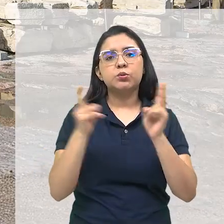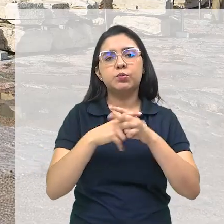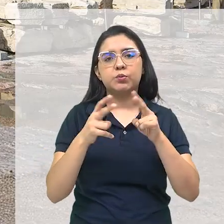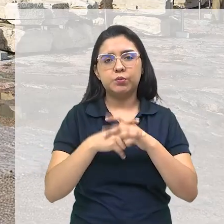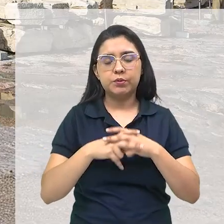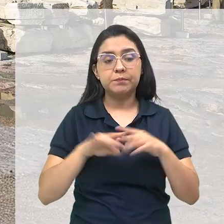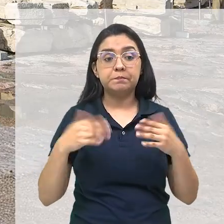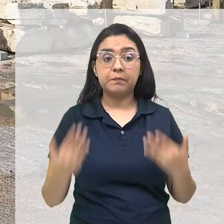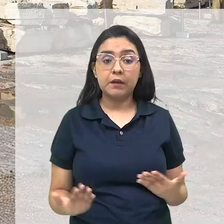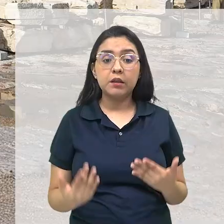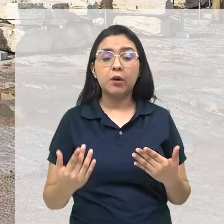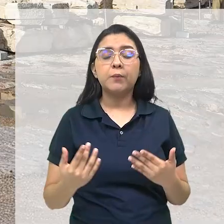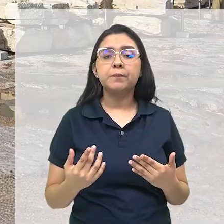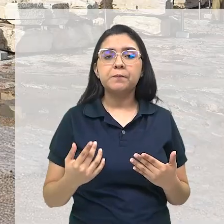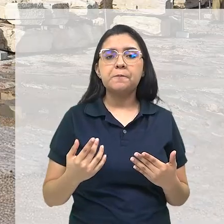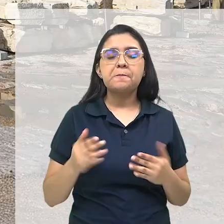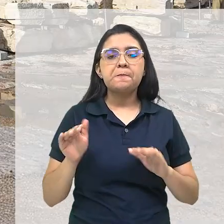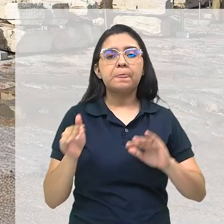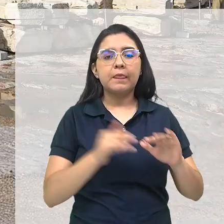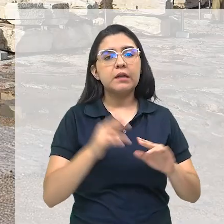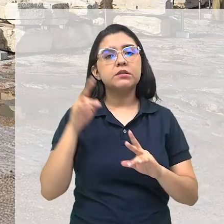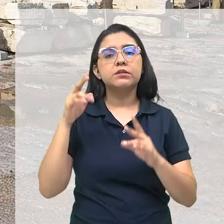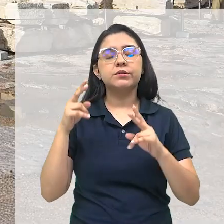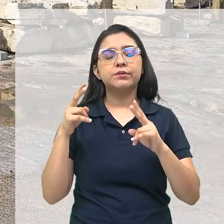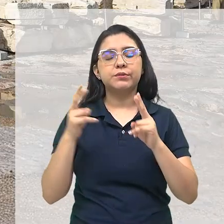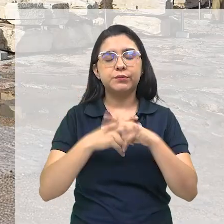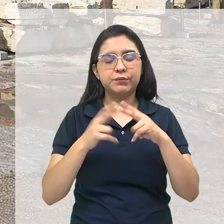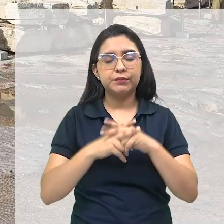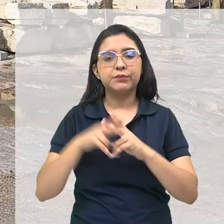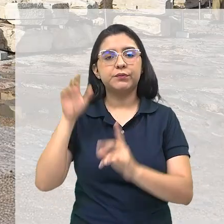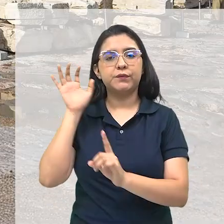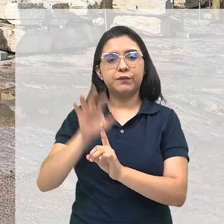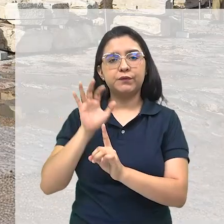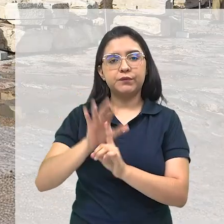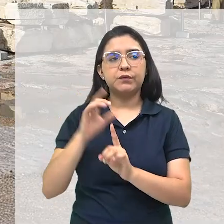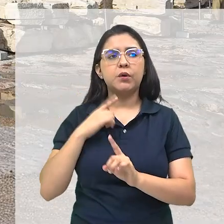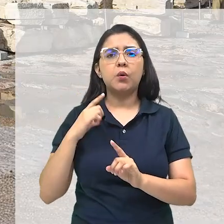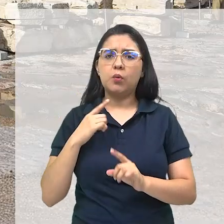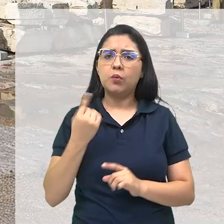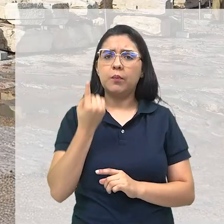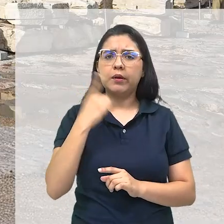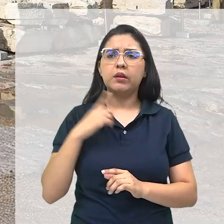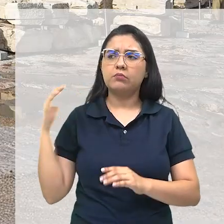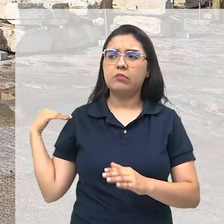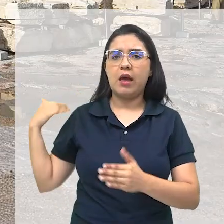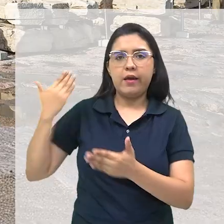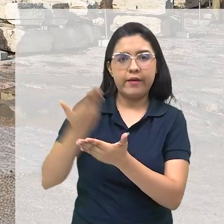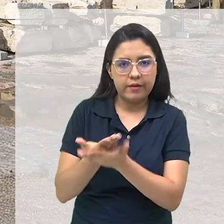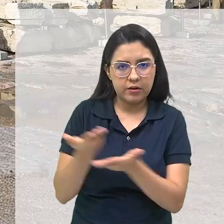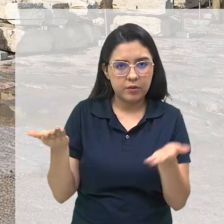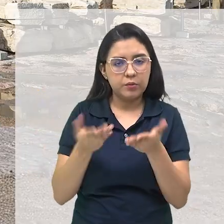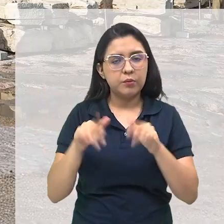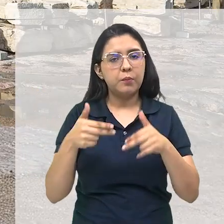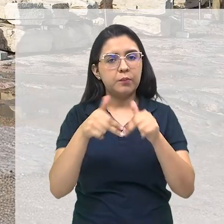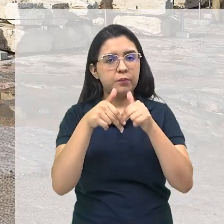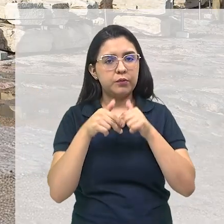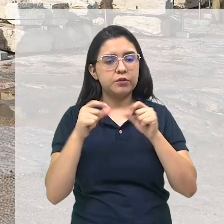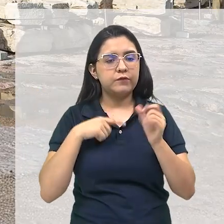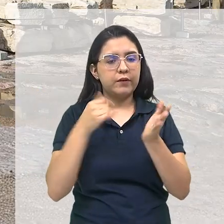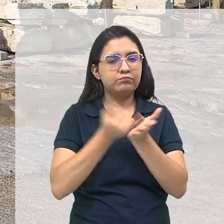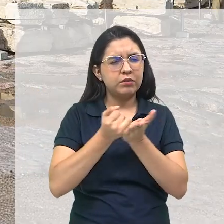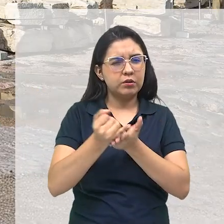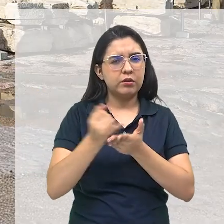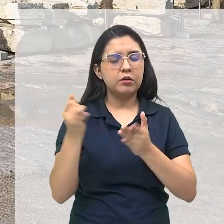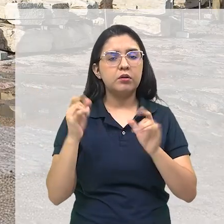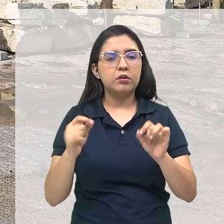uma dessas lutas, elas influenciaram uma que existe até os dias de hoje. Por isso que a gente vai fazer aqui uma